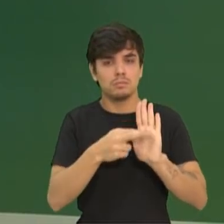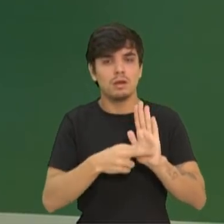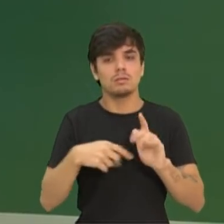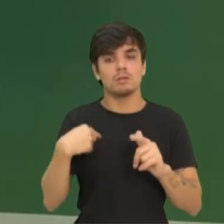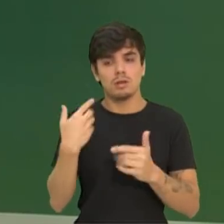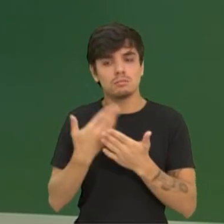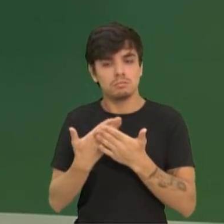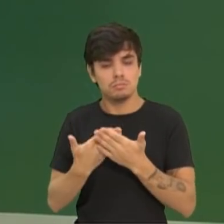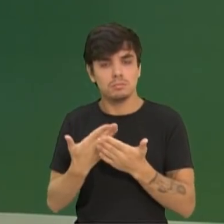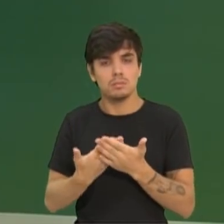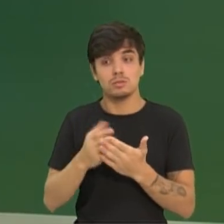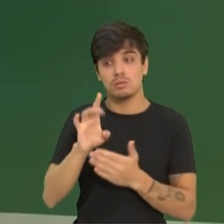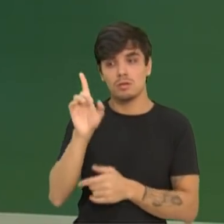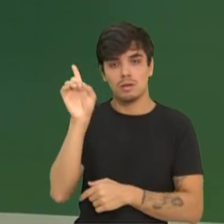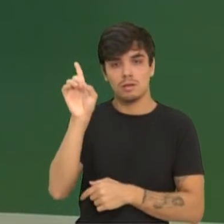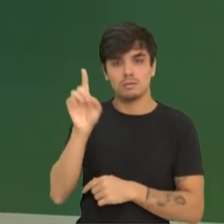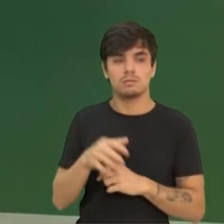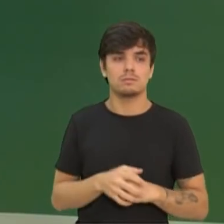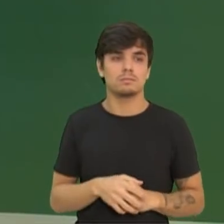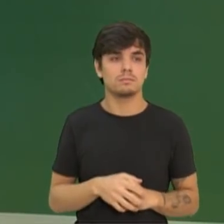trabalhando, certo? Apenas essas.